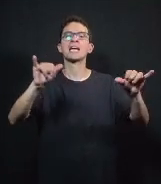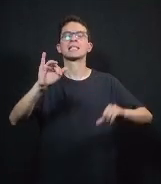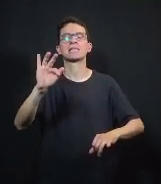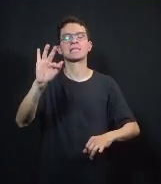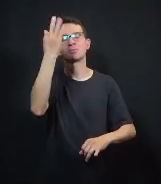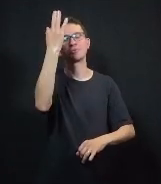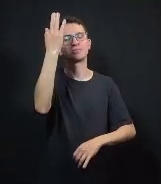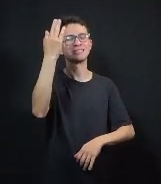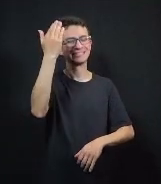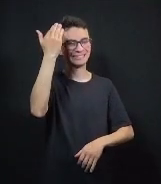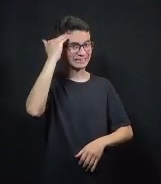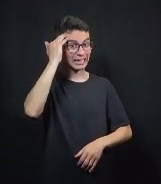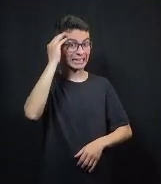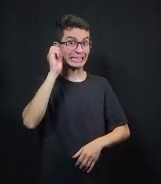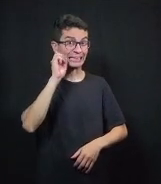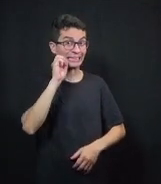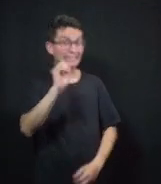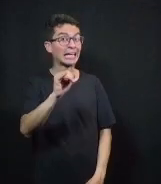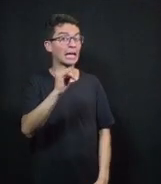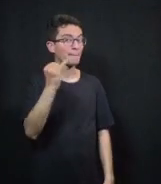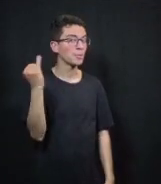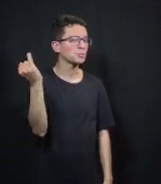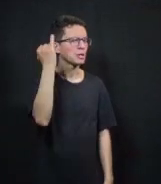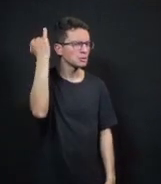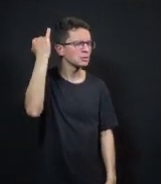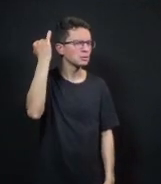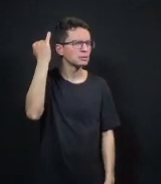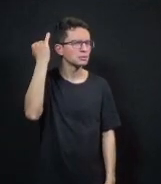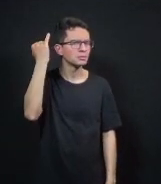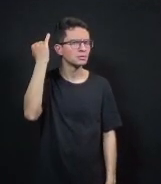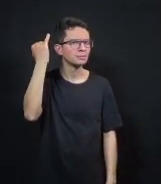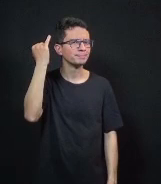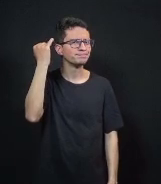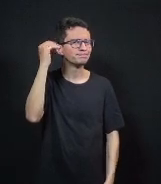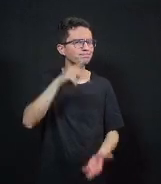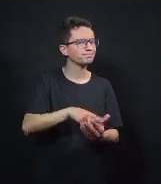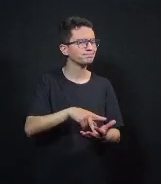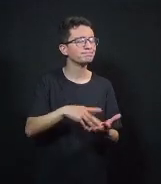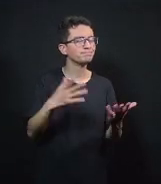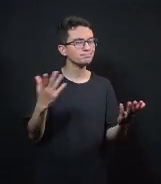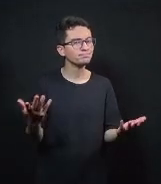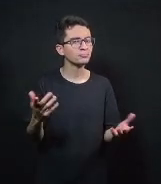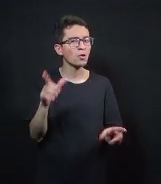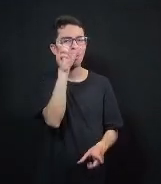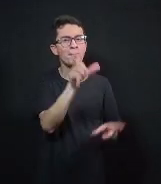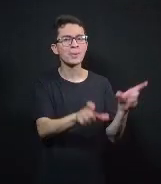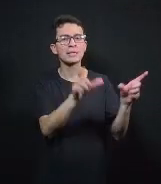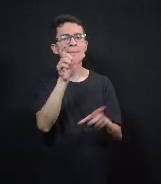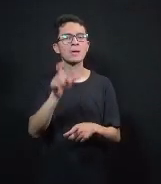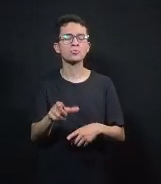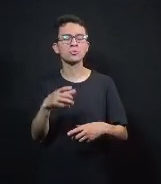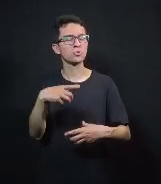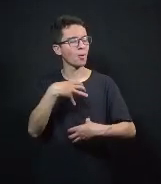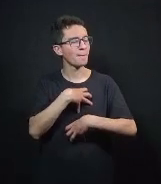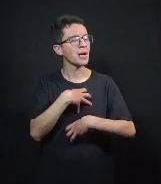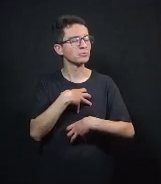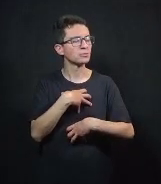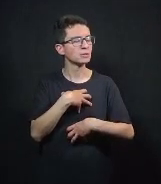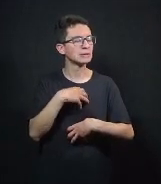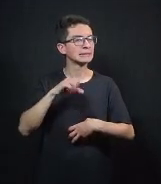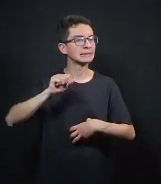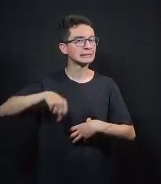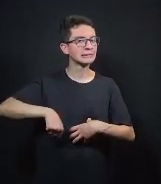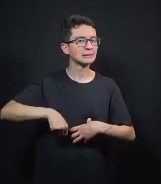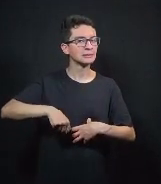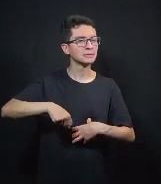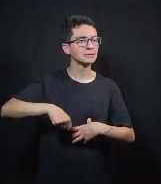importante, aliás, a minha pergunta é, esse é um fator importante, o comportamento humano? E a alfabetização, que é algo